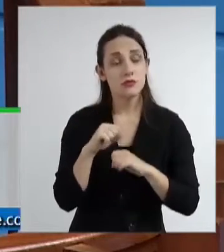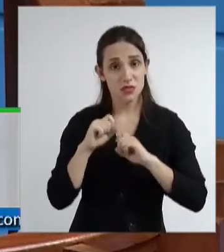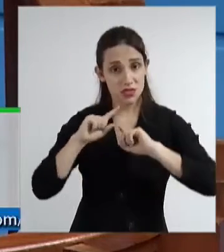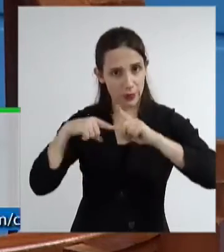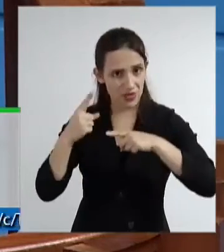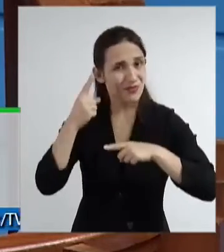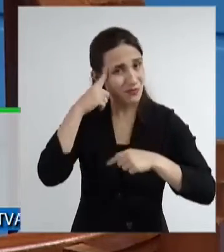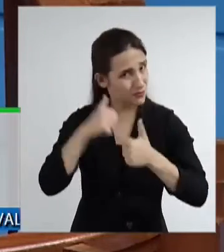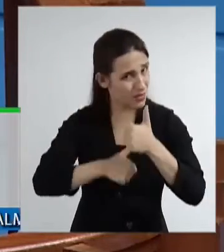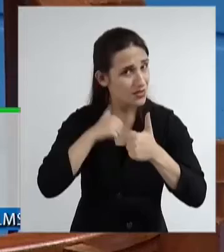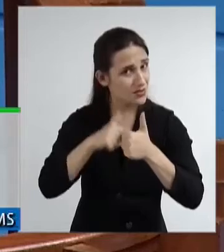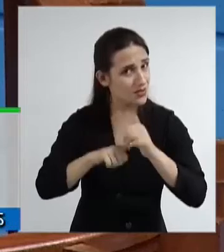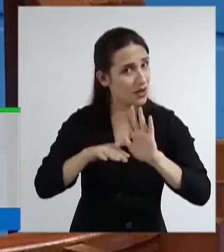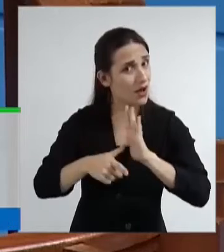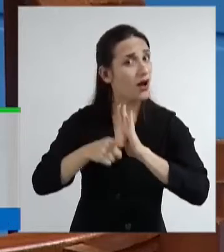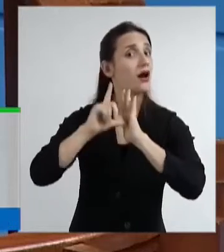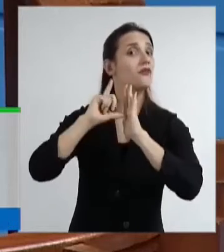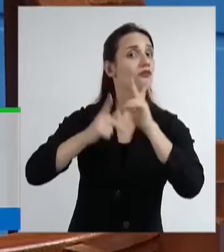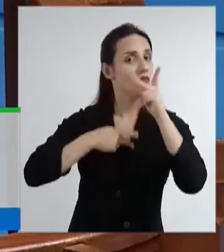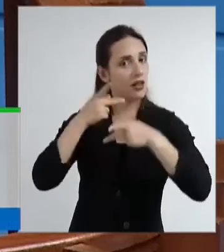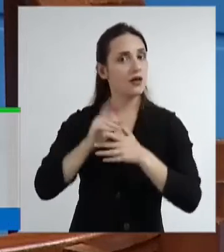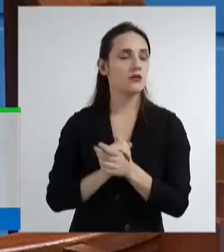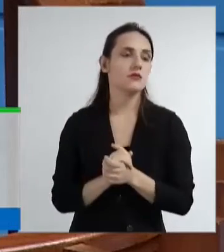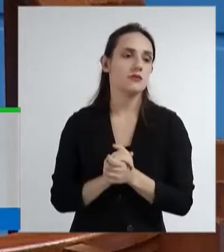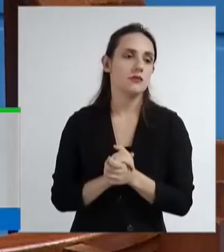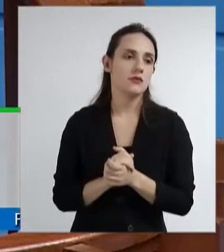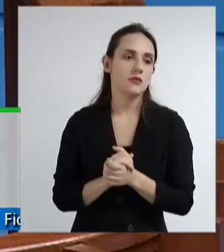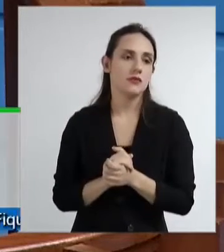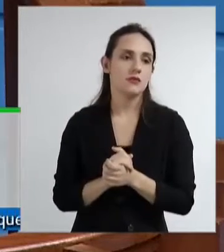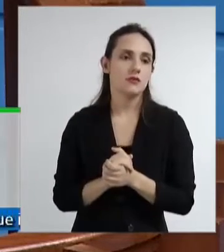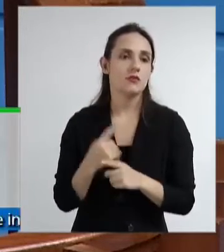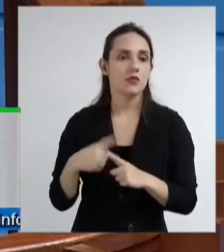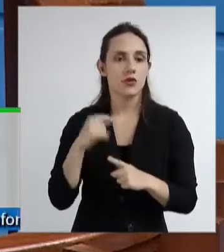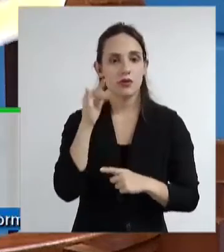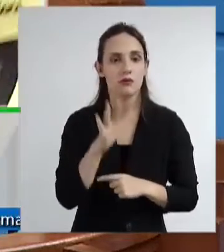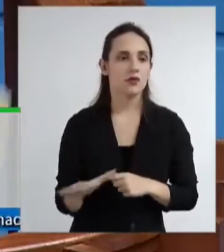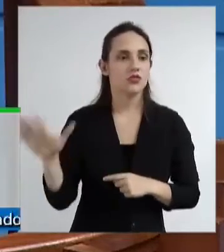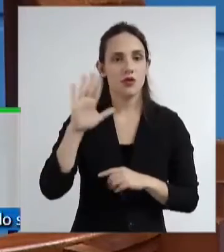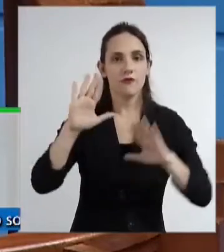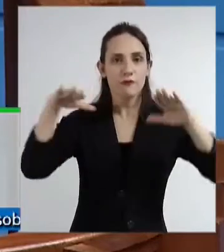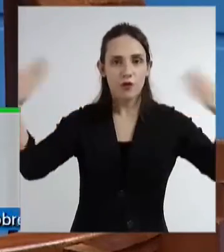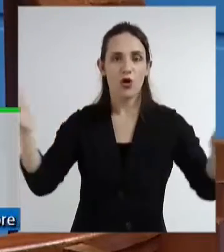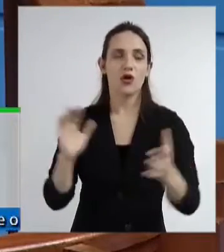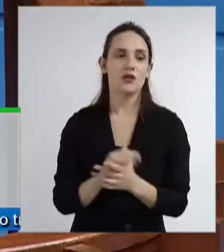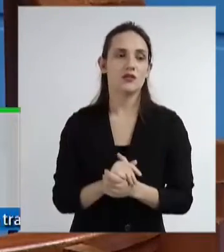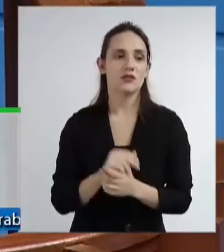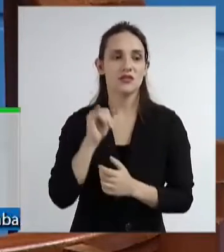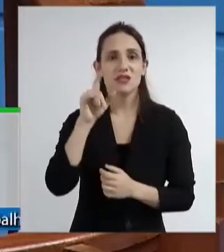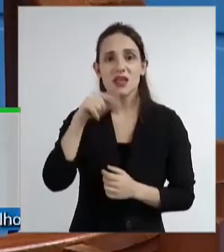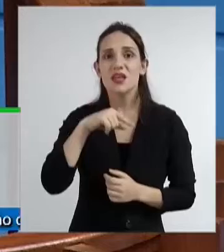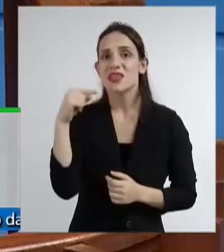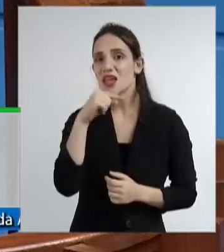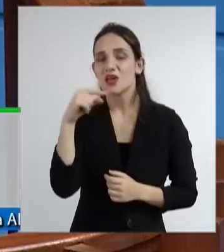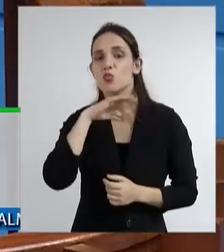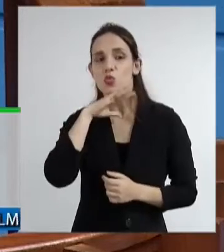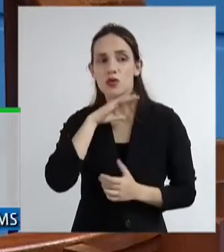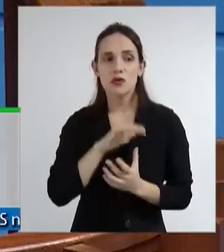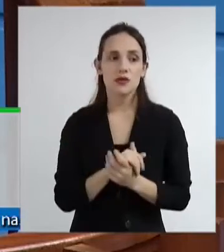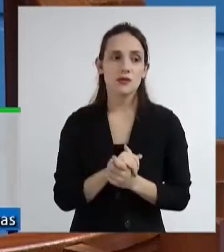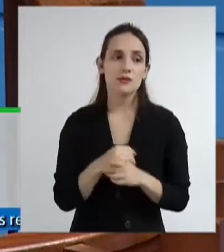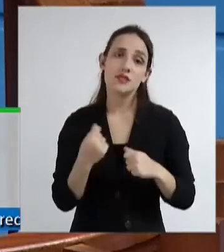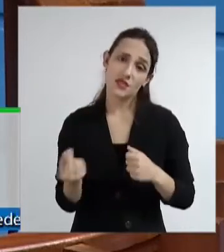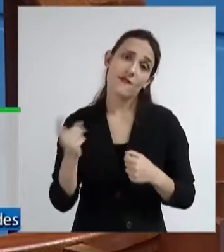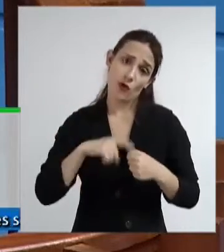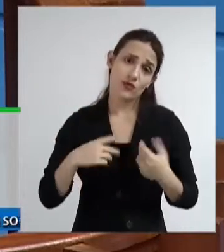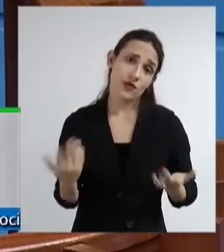vez, reflita melhor sobre as suas palavras. E a imagem do brasileiro lá fora, se está assim tão negativa, nós precisamos